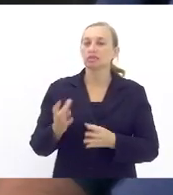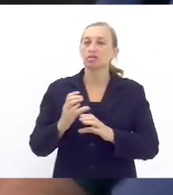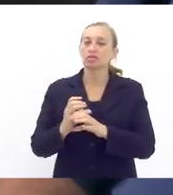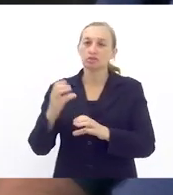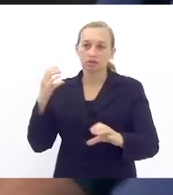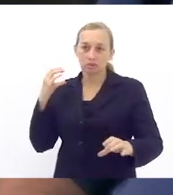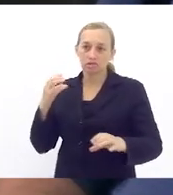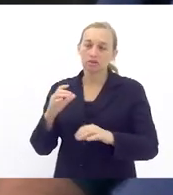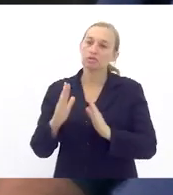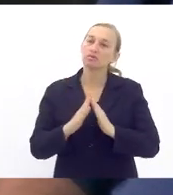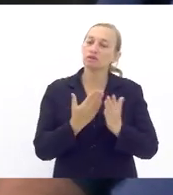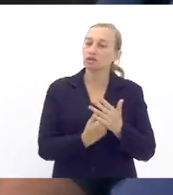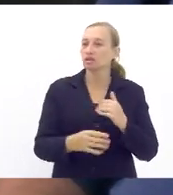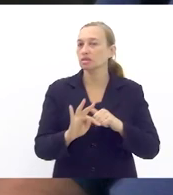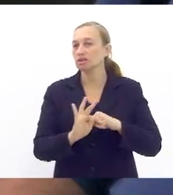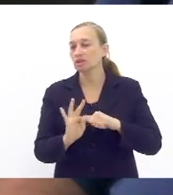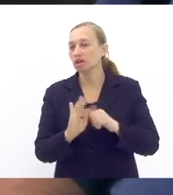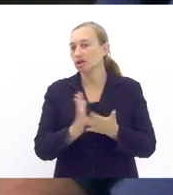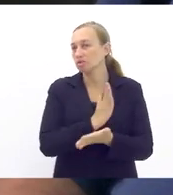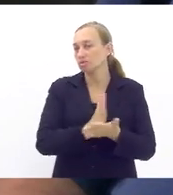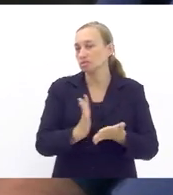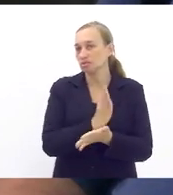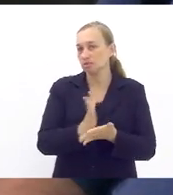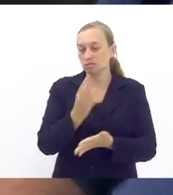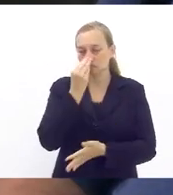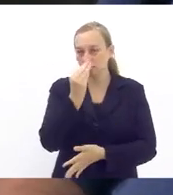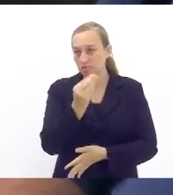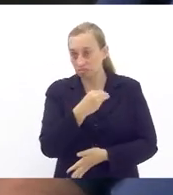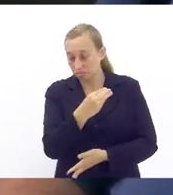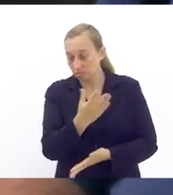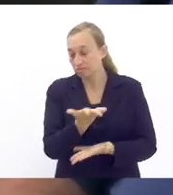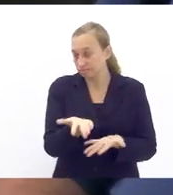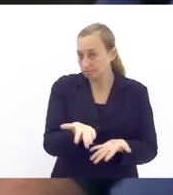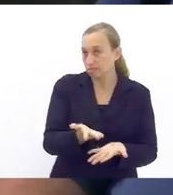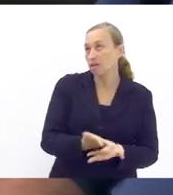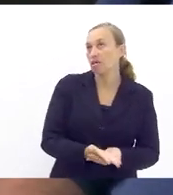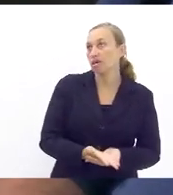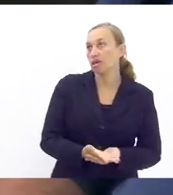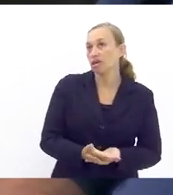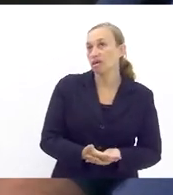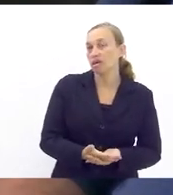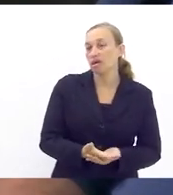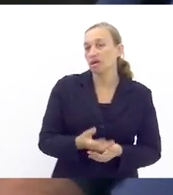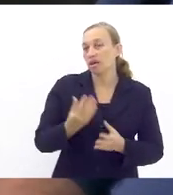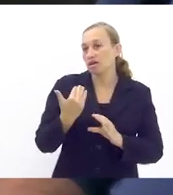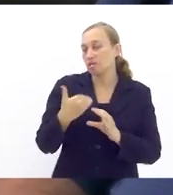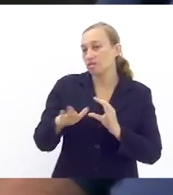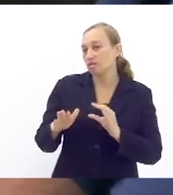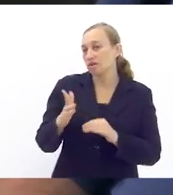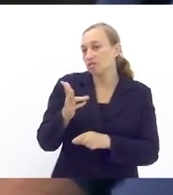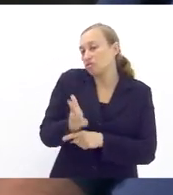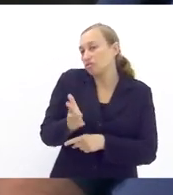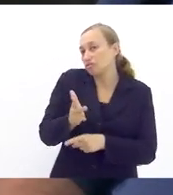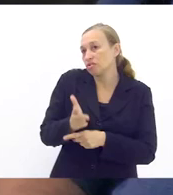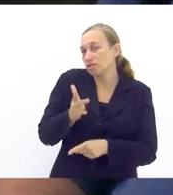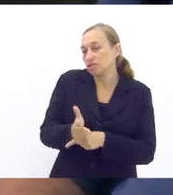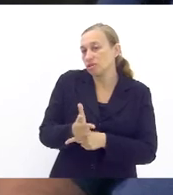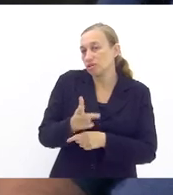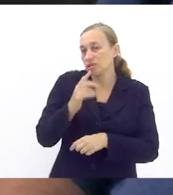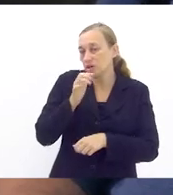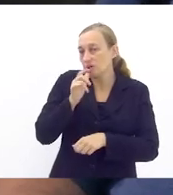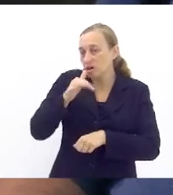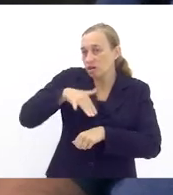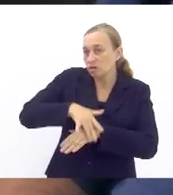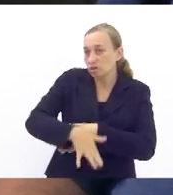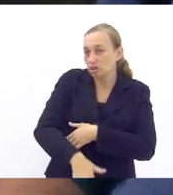da Fé pega alguma algumas vezes e ele foi completamente ignorado mandando tipo vídeos das de Cachoeira de